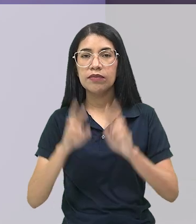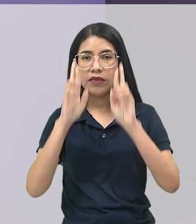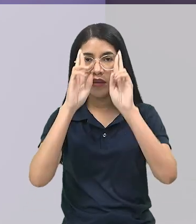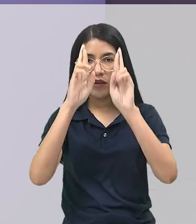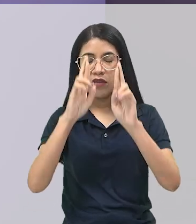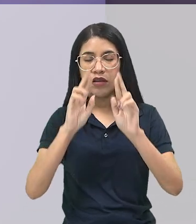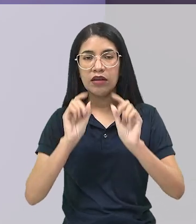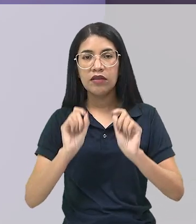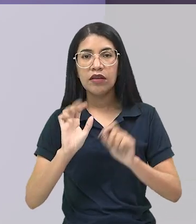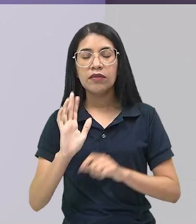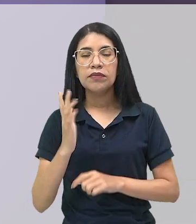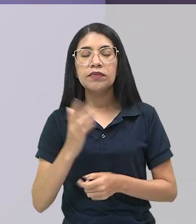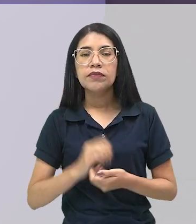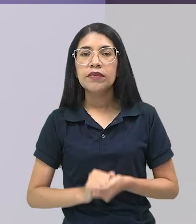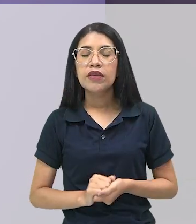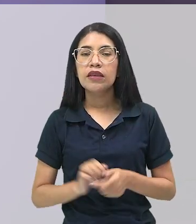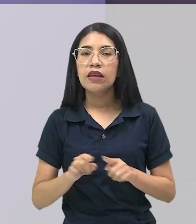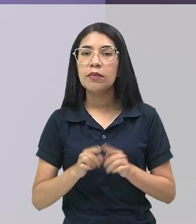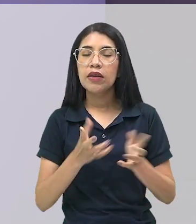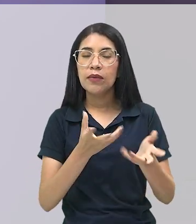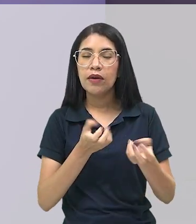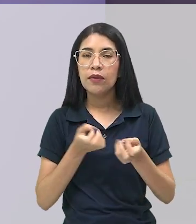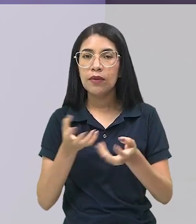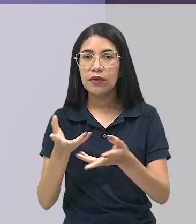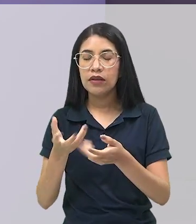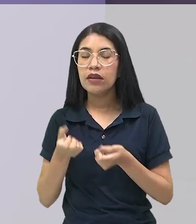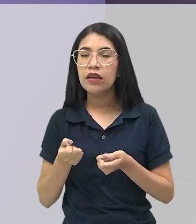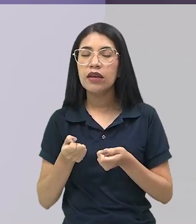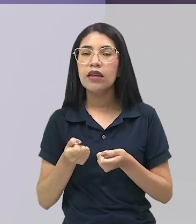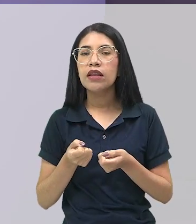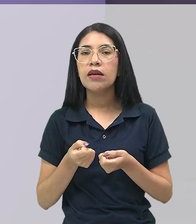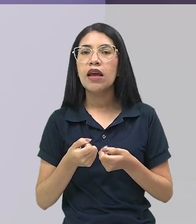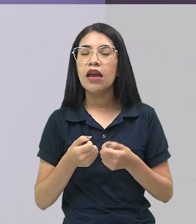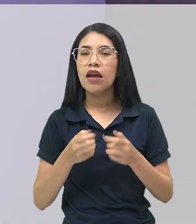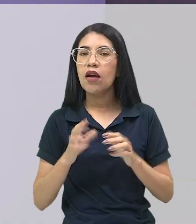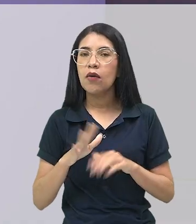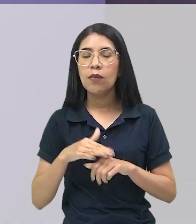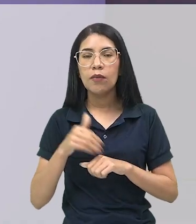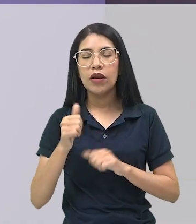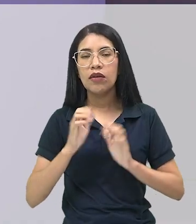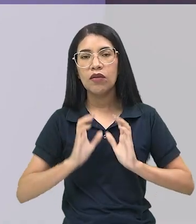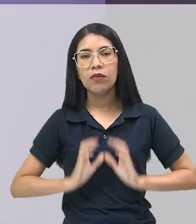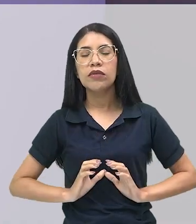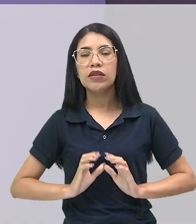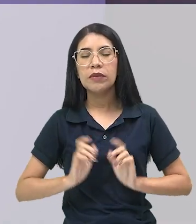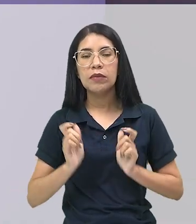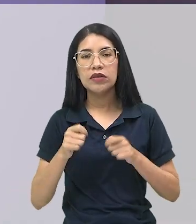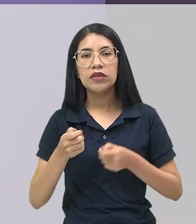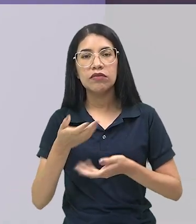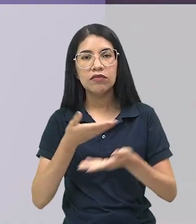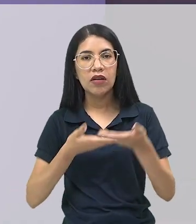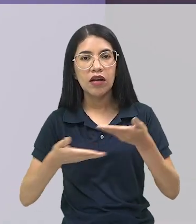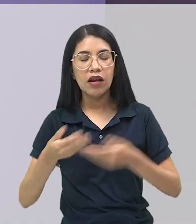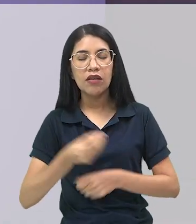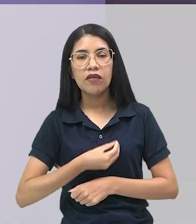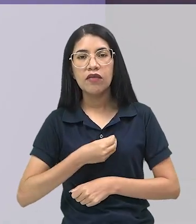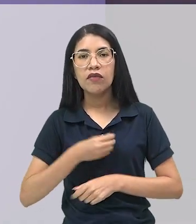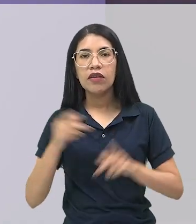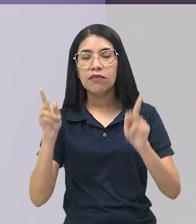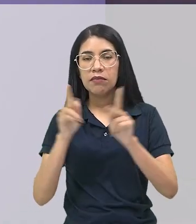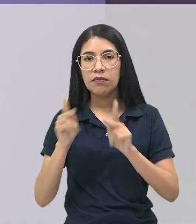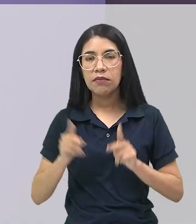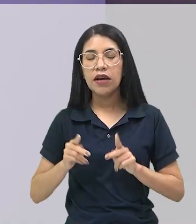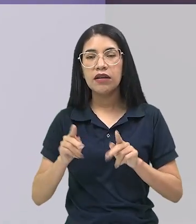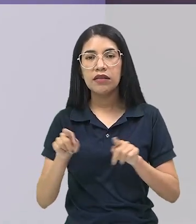tolerância e o acolhimento são as melhores posturas para que nós possamos viver em paz e em harmonia